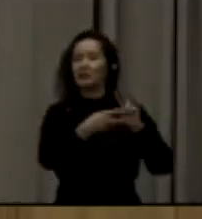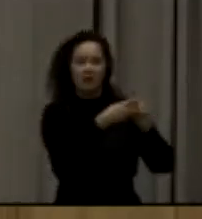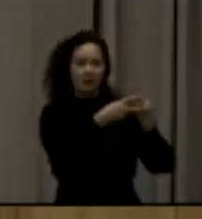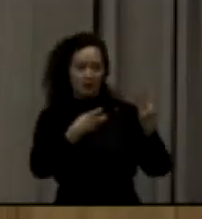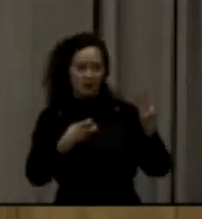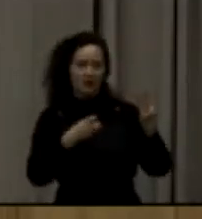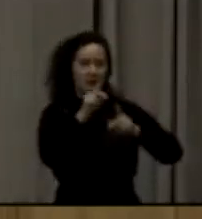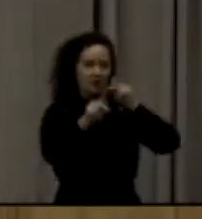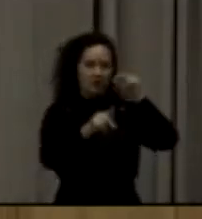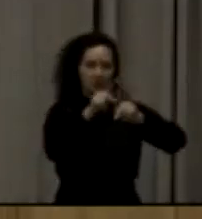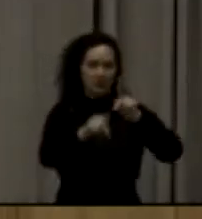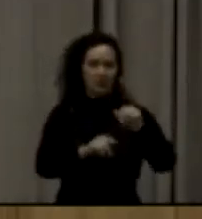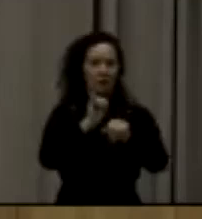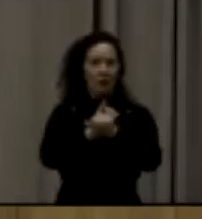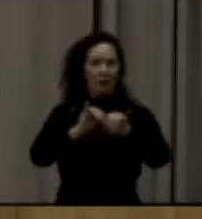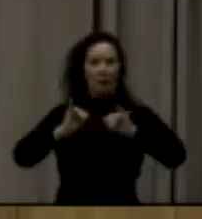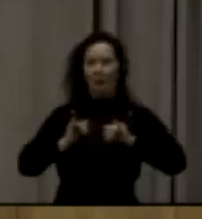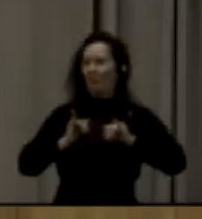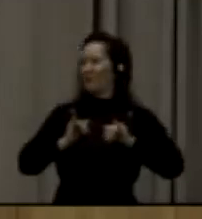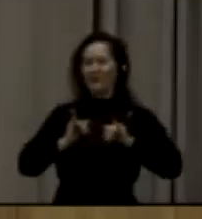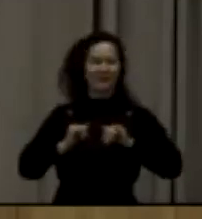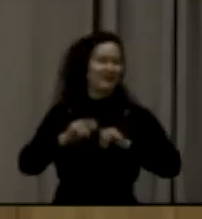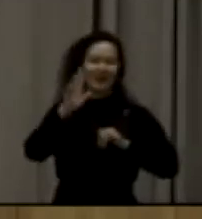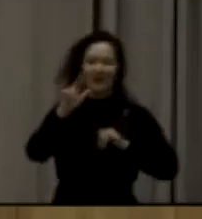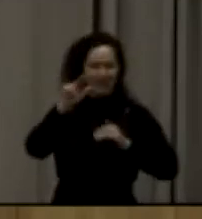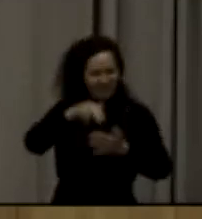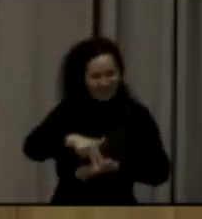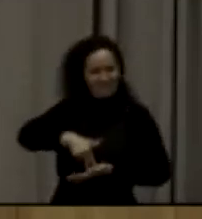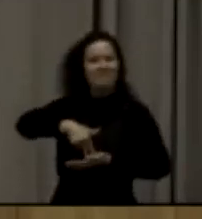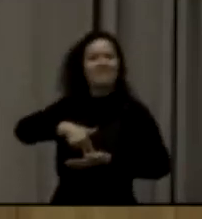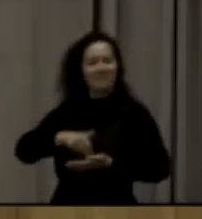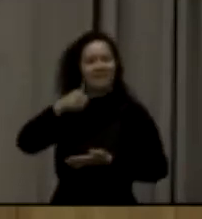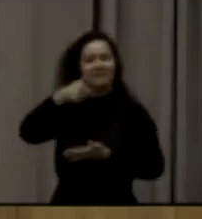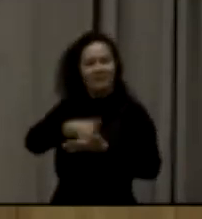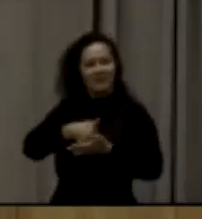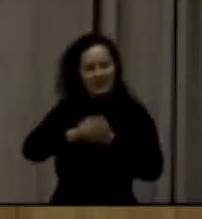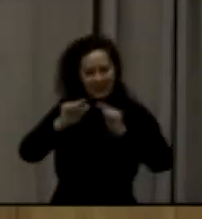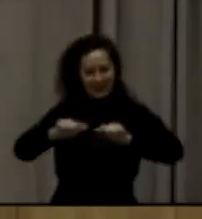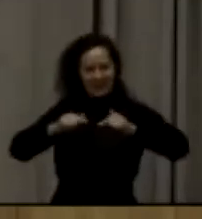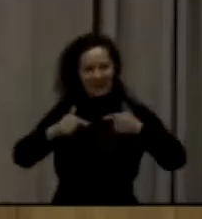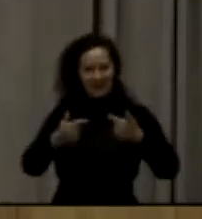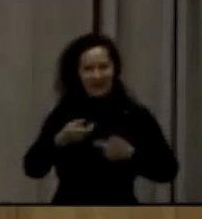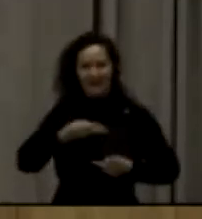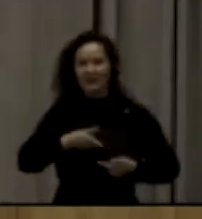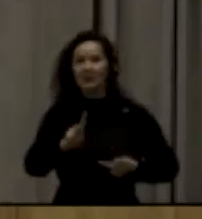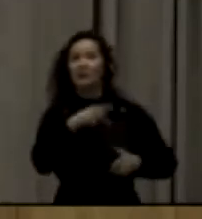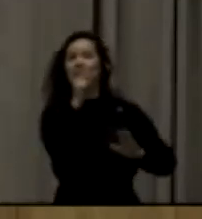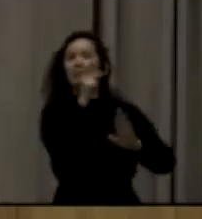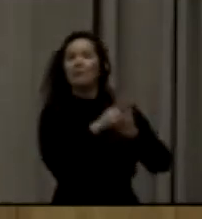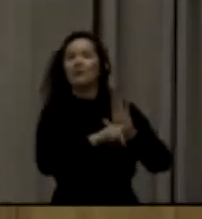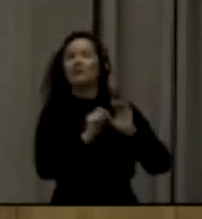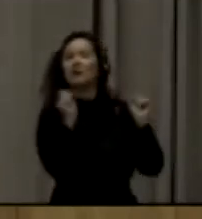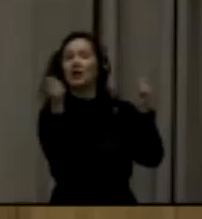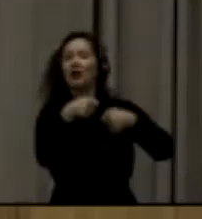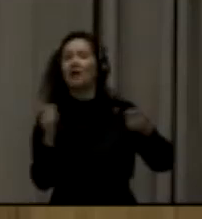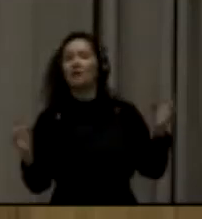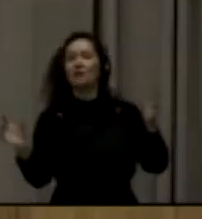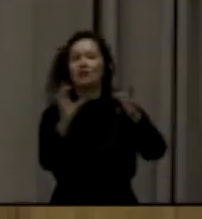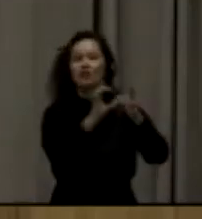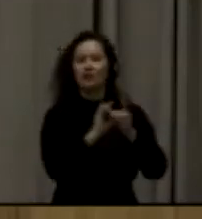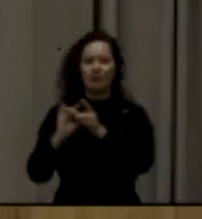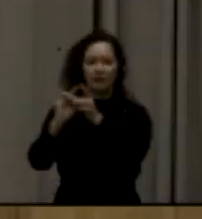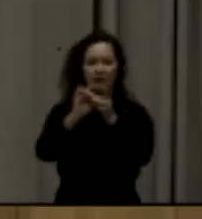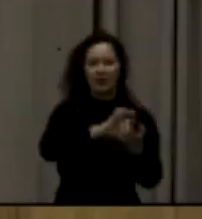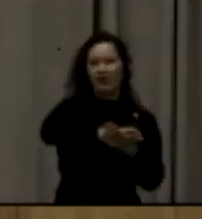indígenas, o povo não está parado, o povo está resistindo, o que nós precisamos é de um projeto que seja capaz de unificar